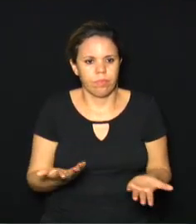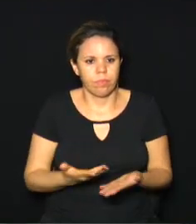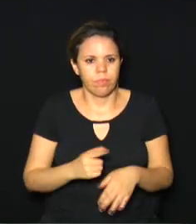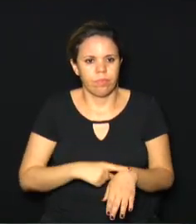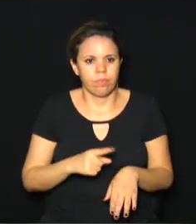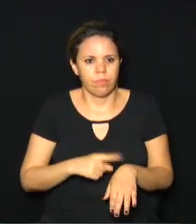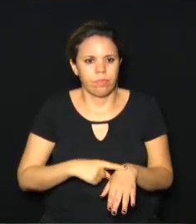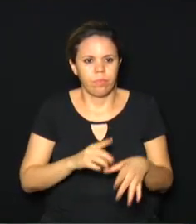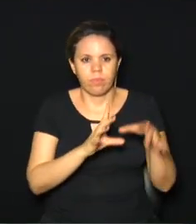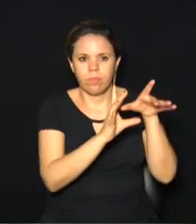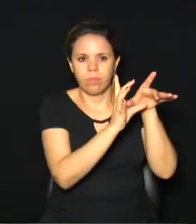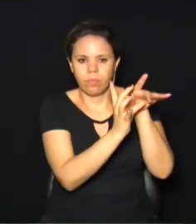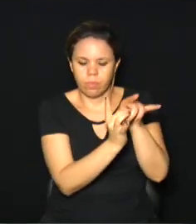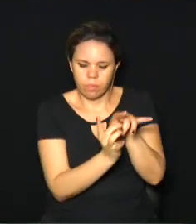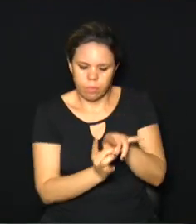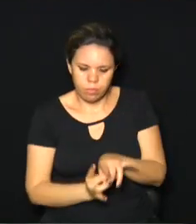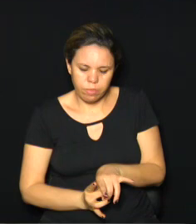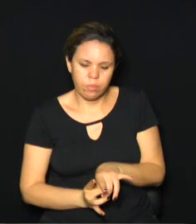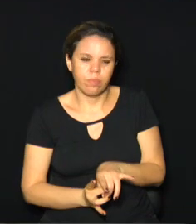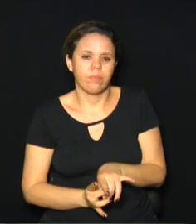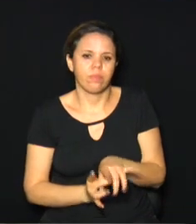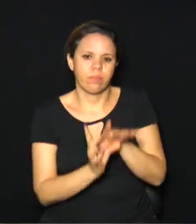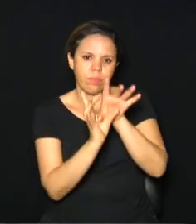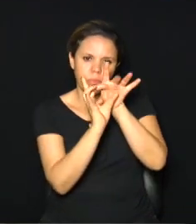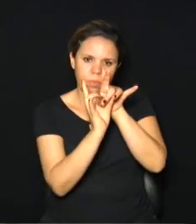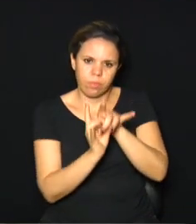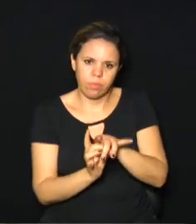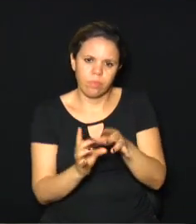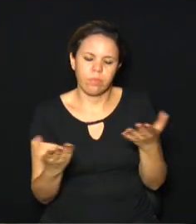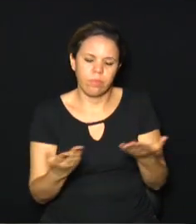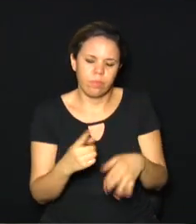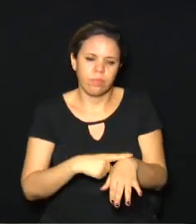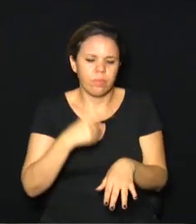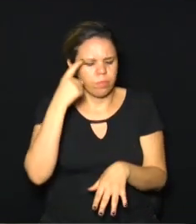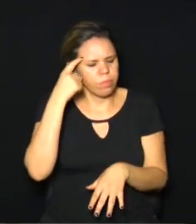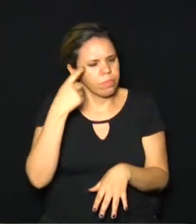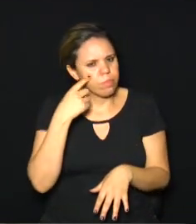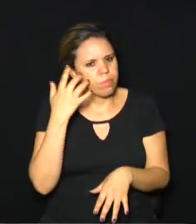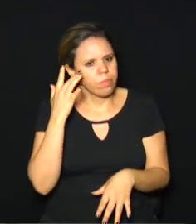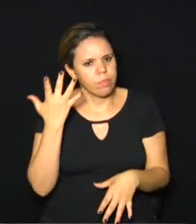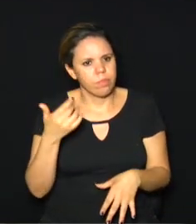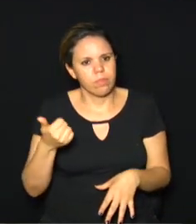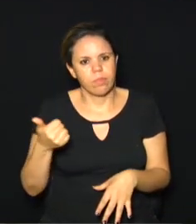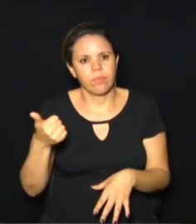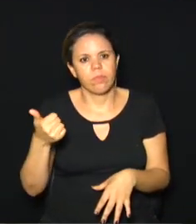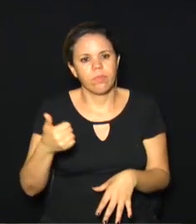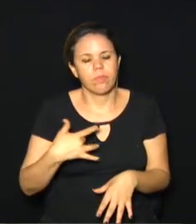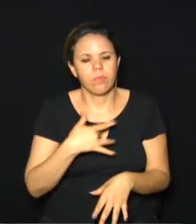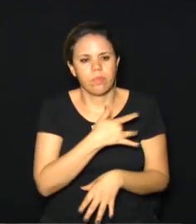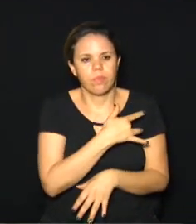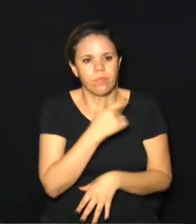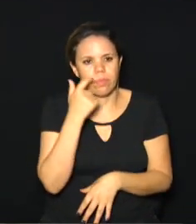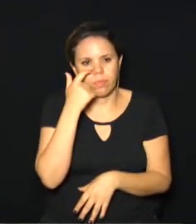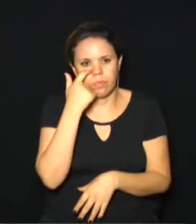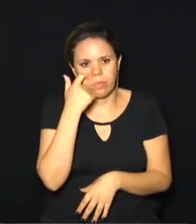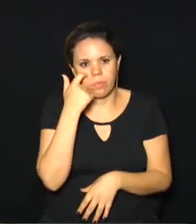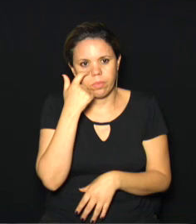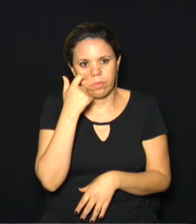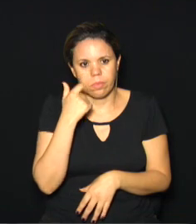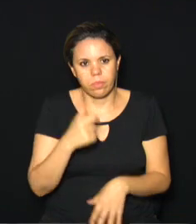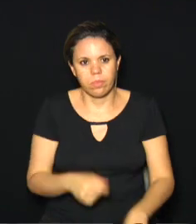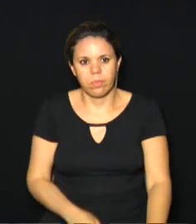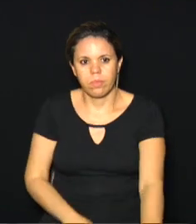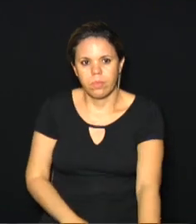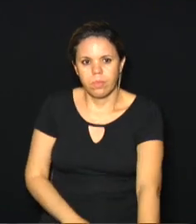de coerência, né? Momento de coerência. Realmente, eu vejo que, em primeiro lugar, a saúde. E